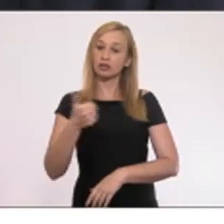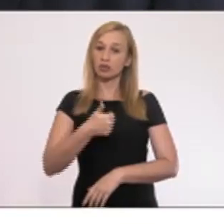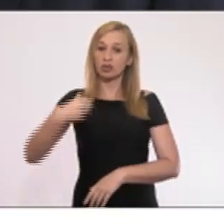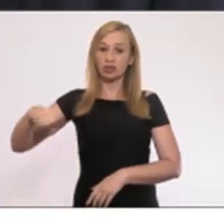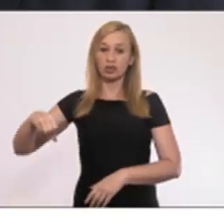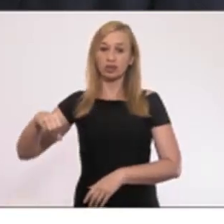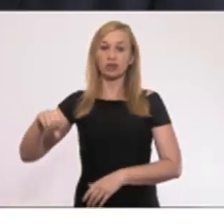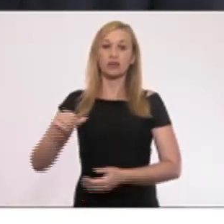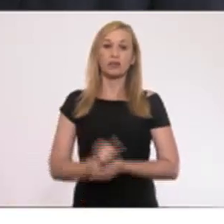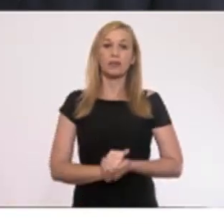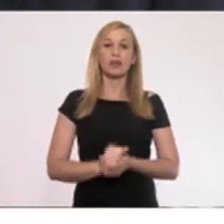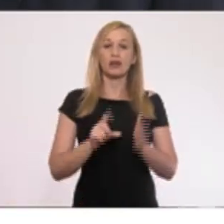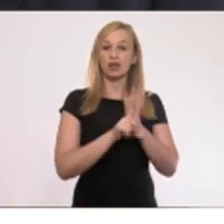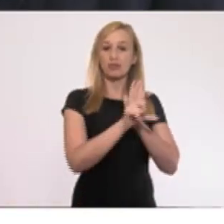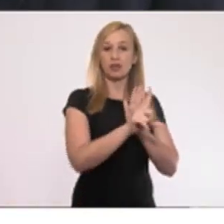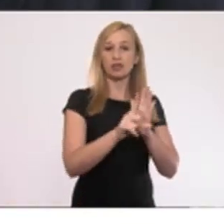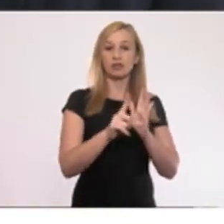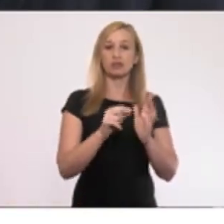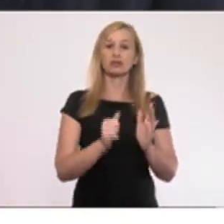226/2019. Assembleia Legislativa